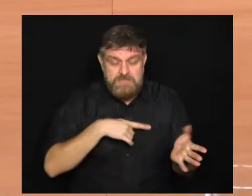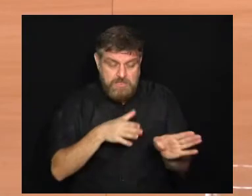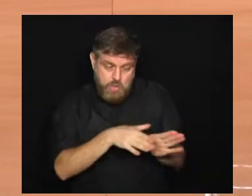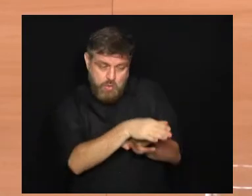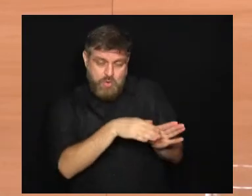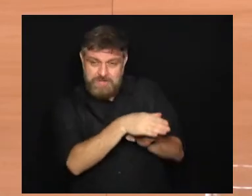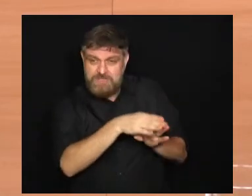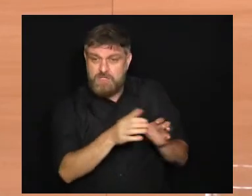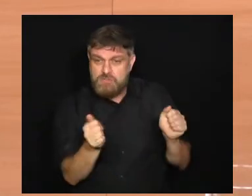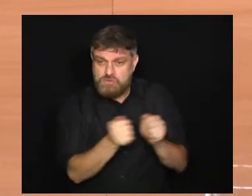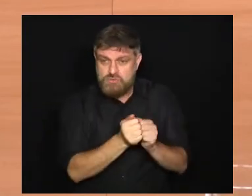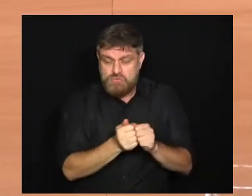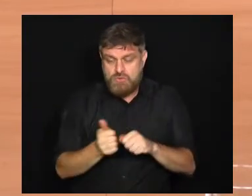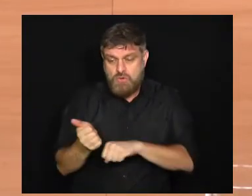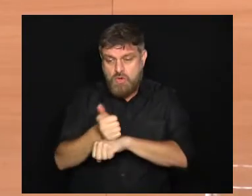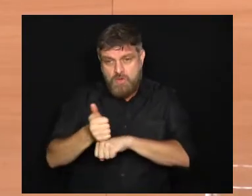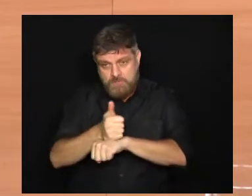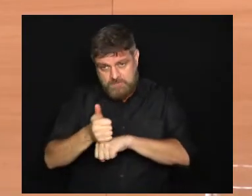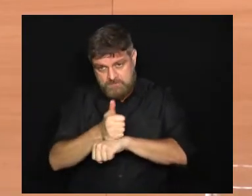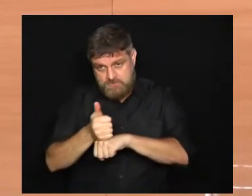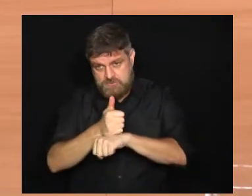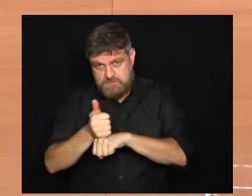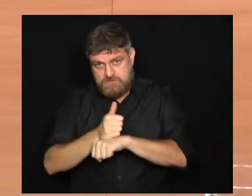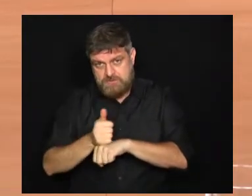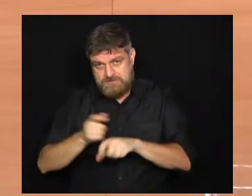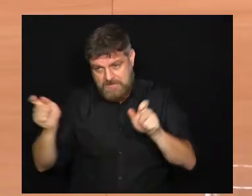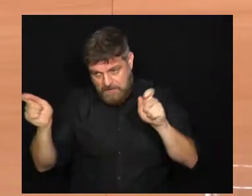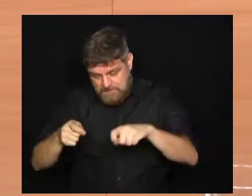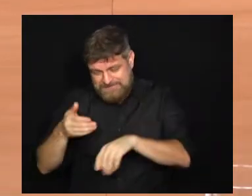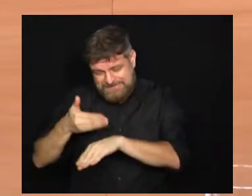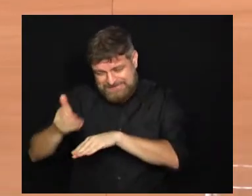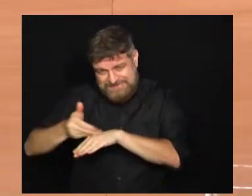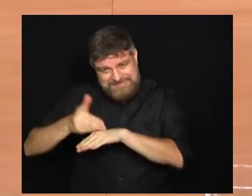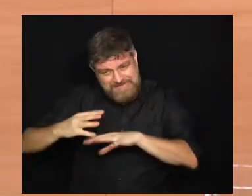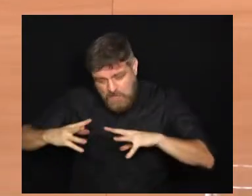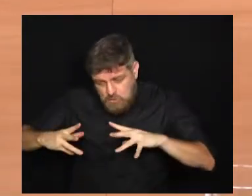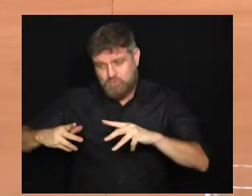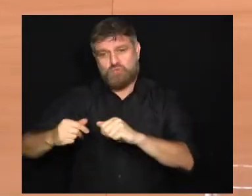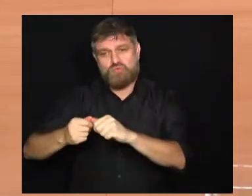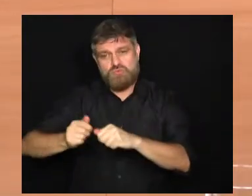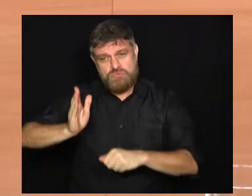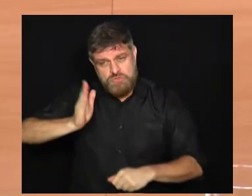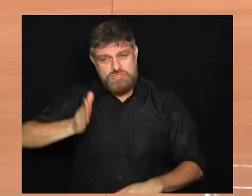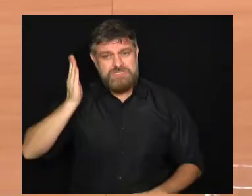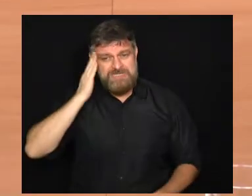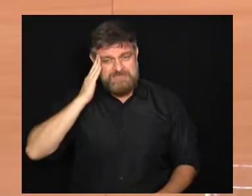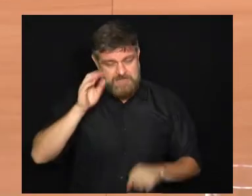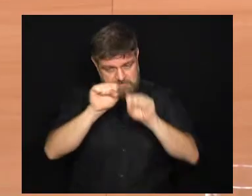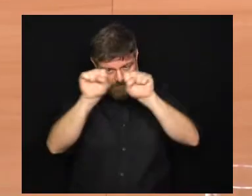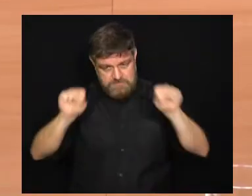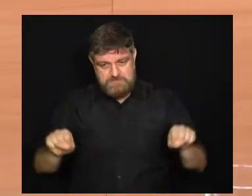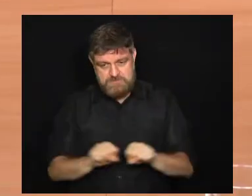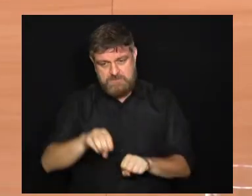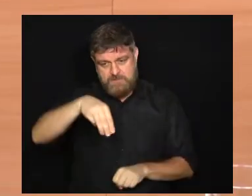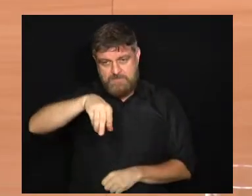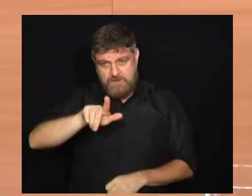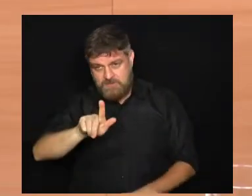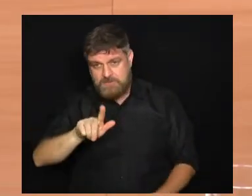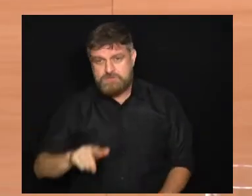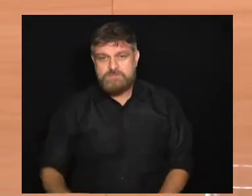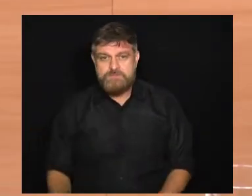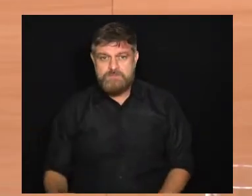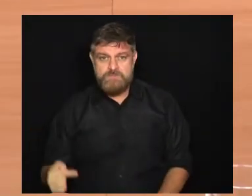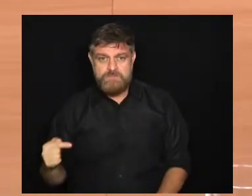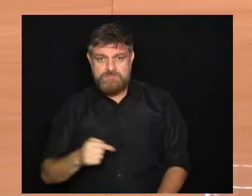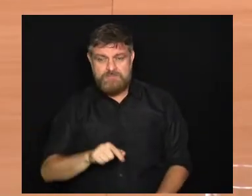orientações junto com o pessoal do nosso CIH, que estão todos ambientados na rede. Os pacientes que